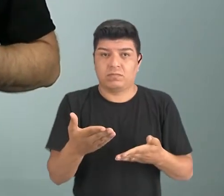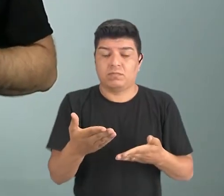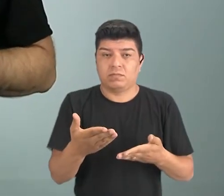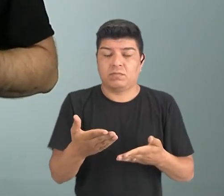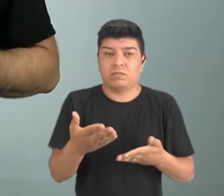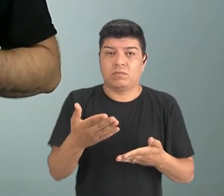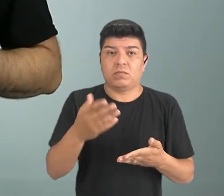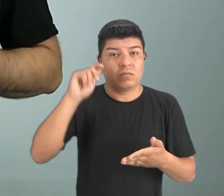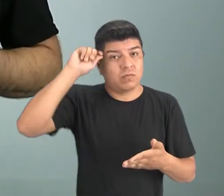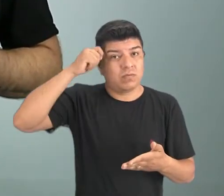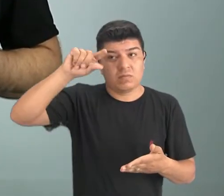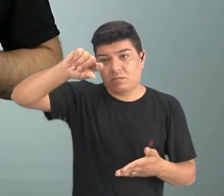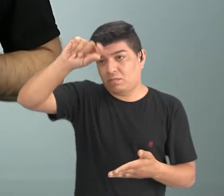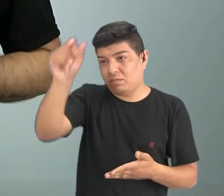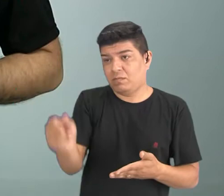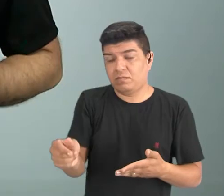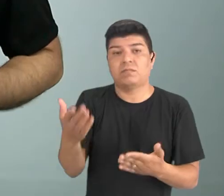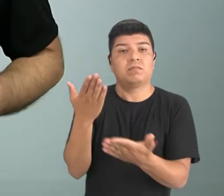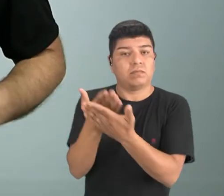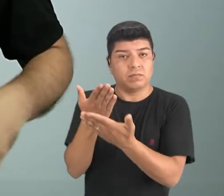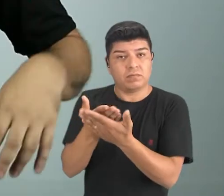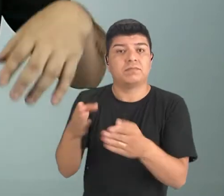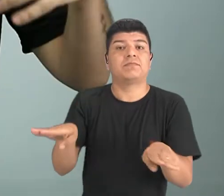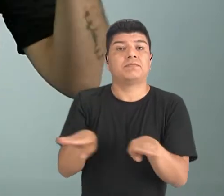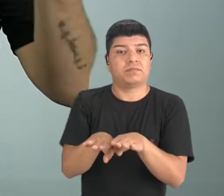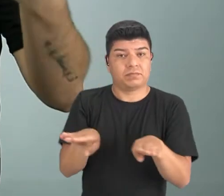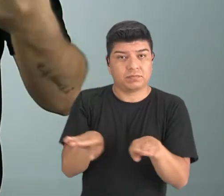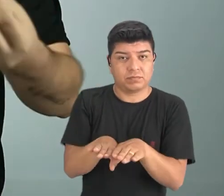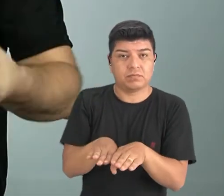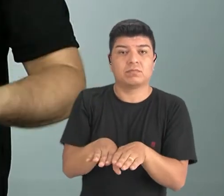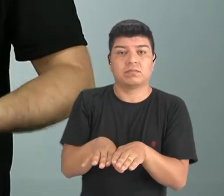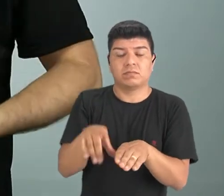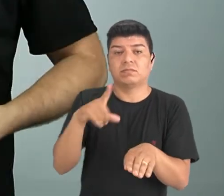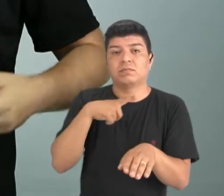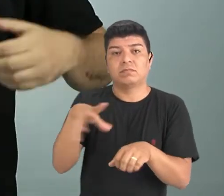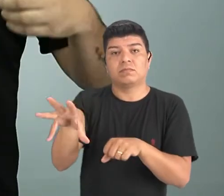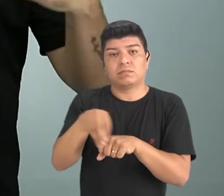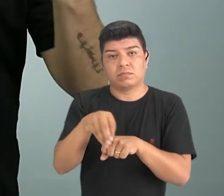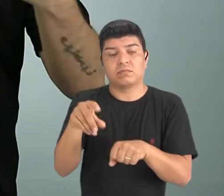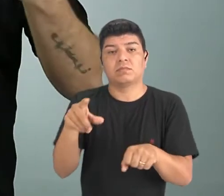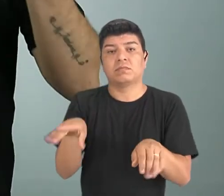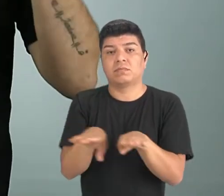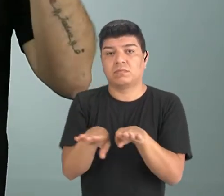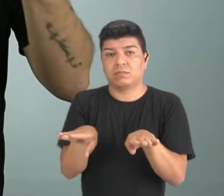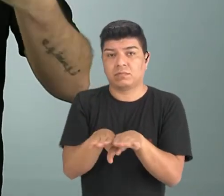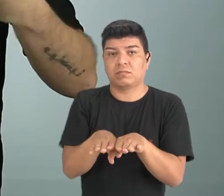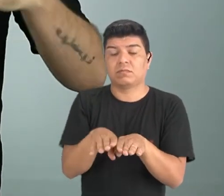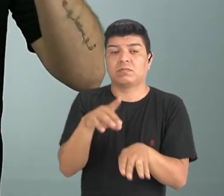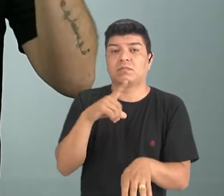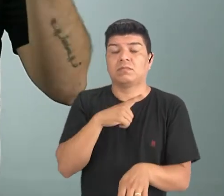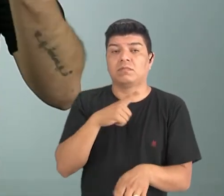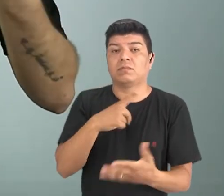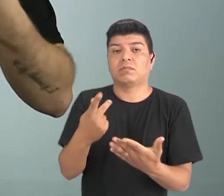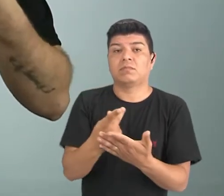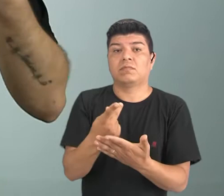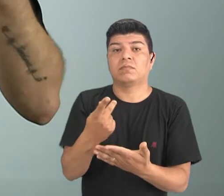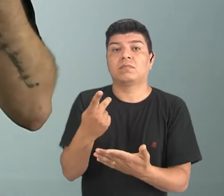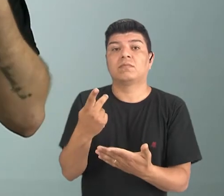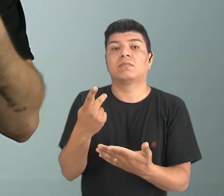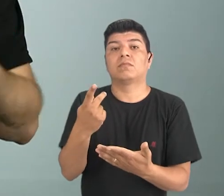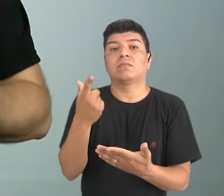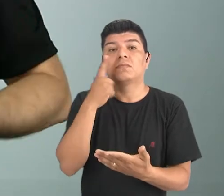ele, para o negrinho do pastoreio, estar estudando, estar tendo conhecimento, estar obtendo, né,